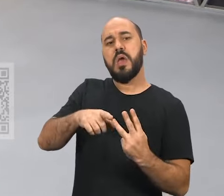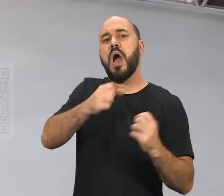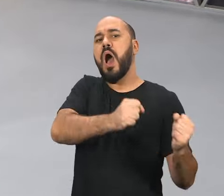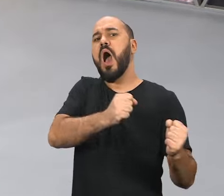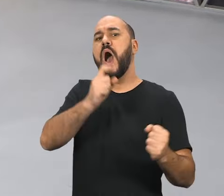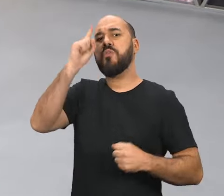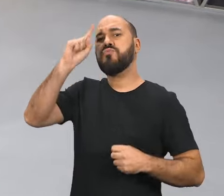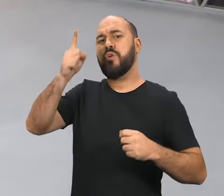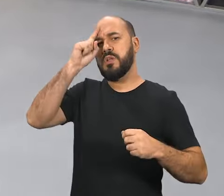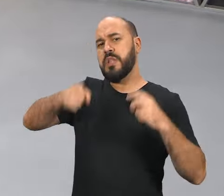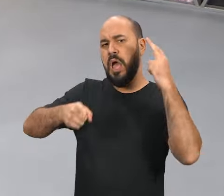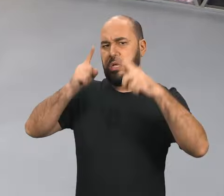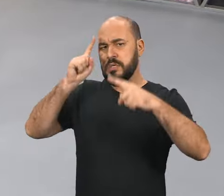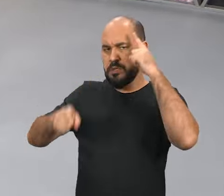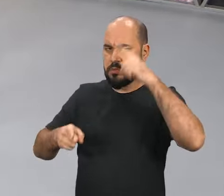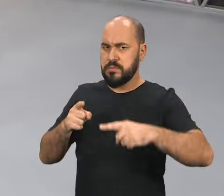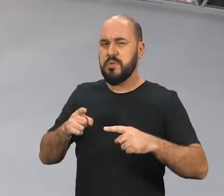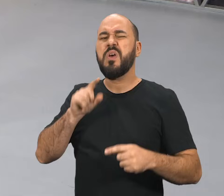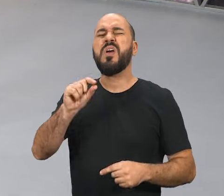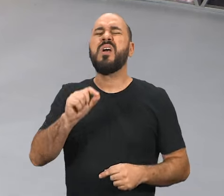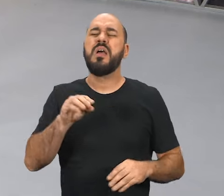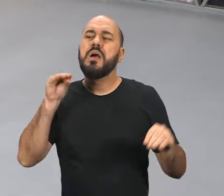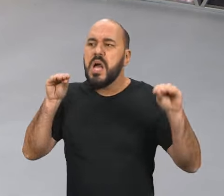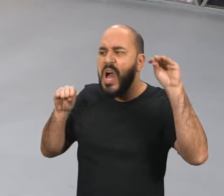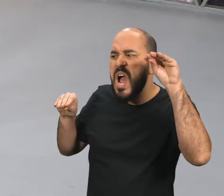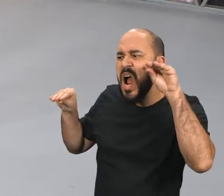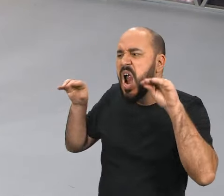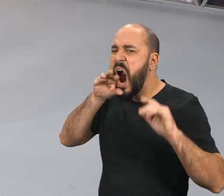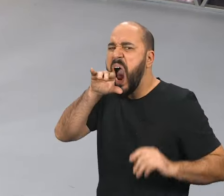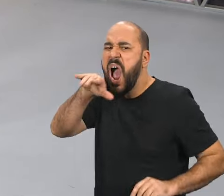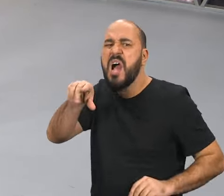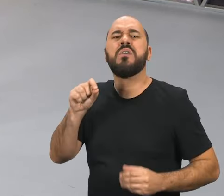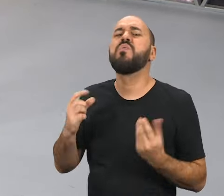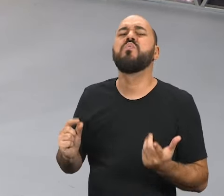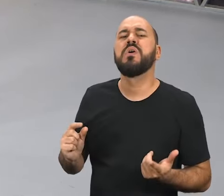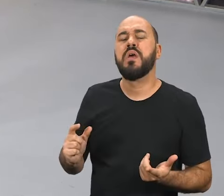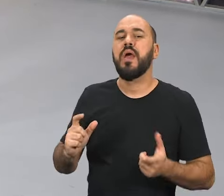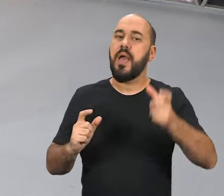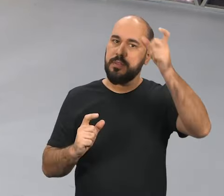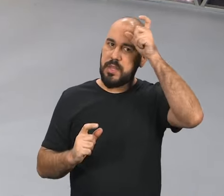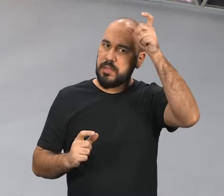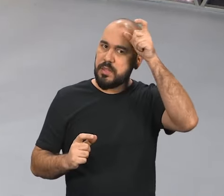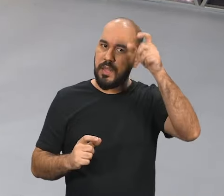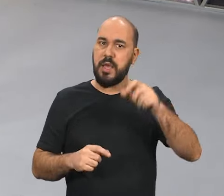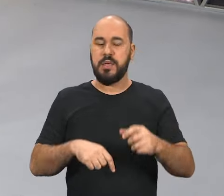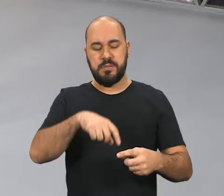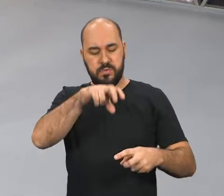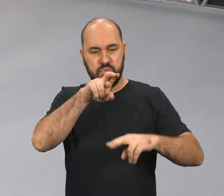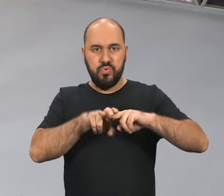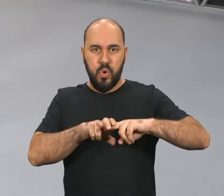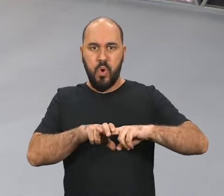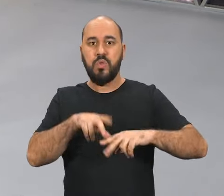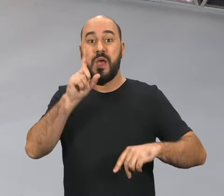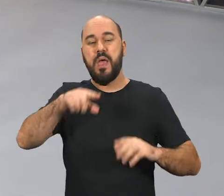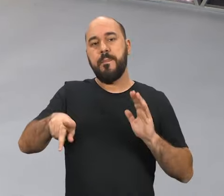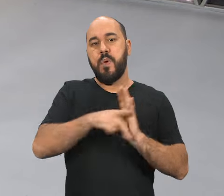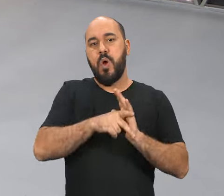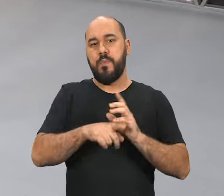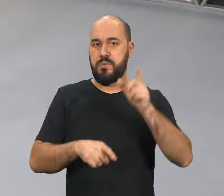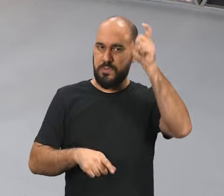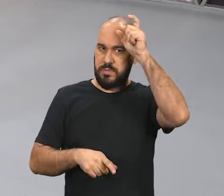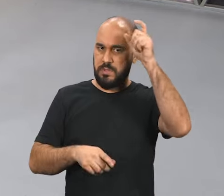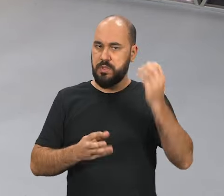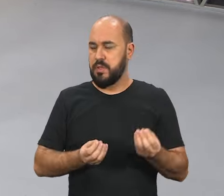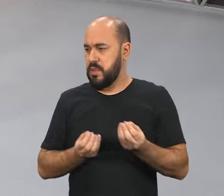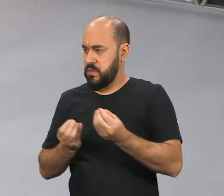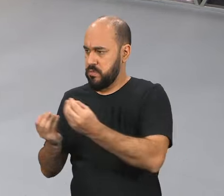da besta é o poder de Satanás. O trono da besta é o trono de Satanás. E a